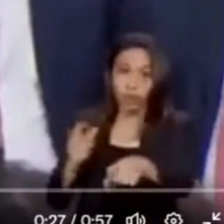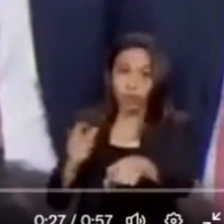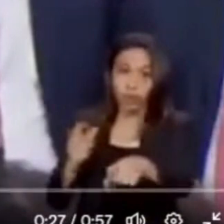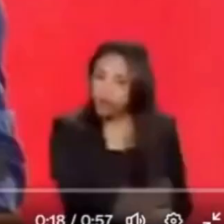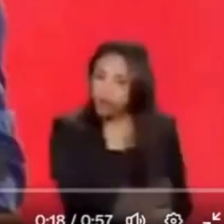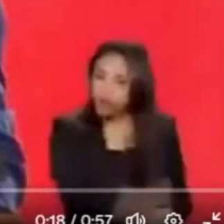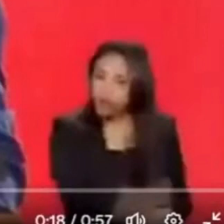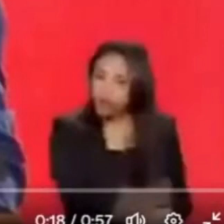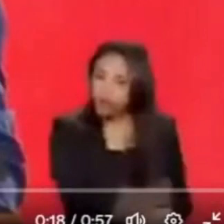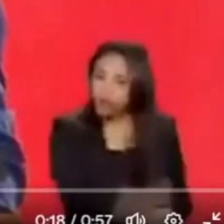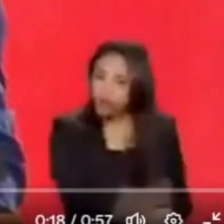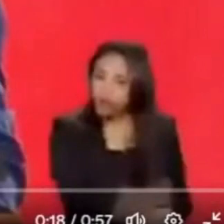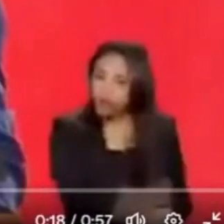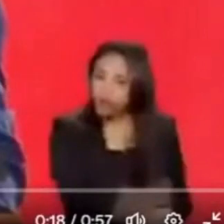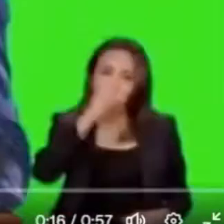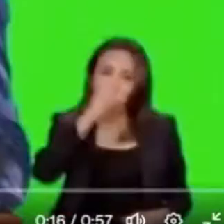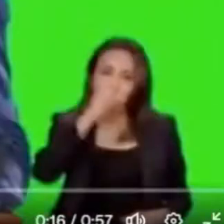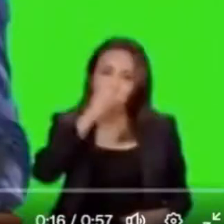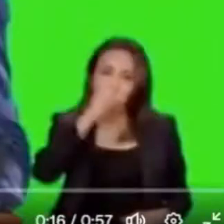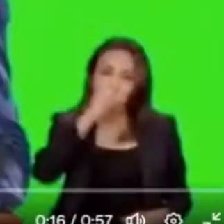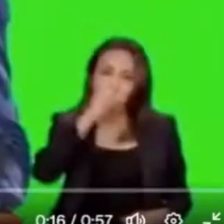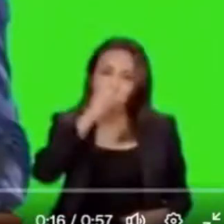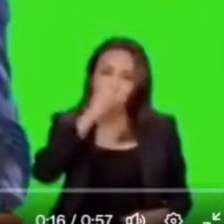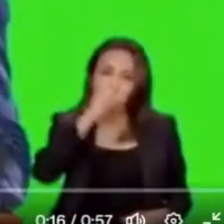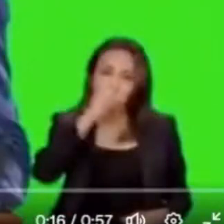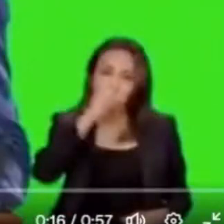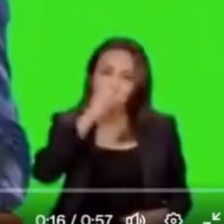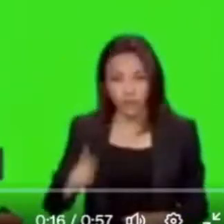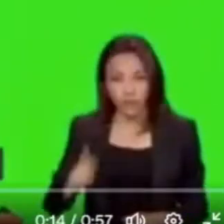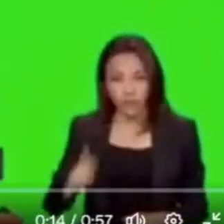vamos voltar vamos ver demais